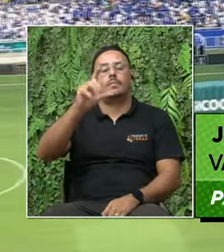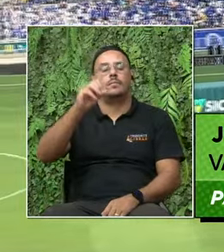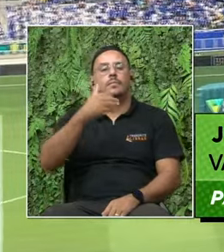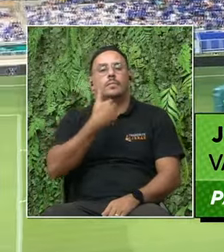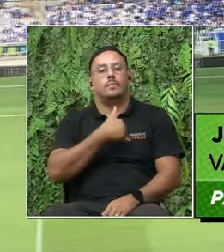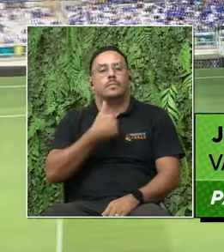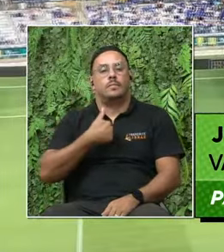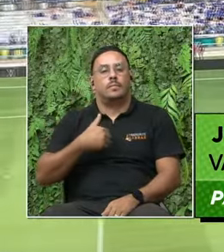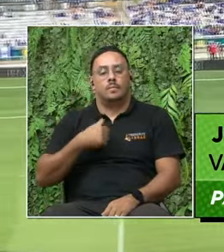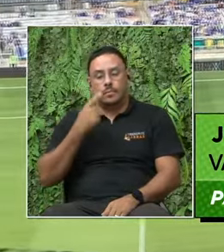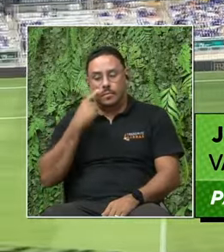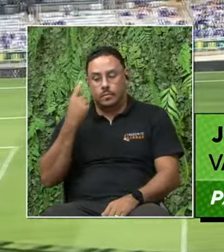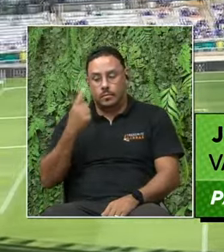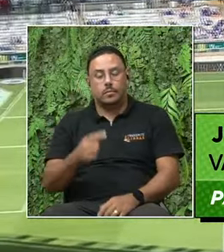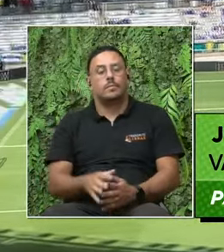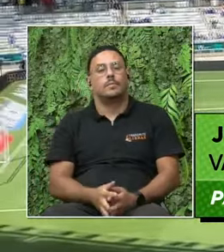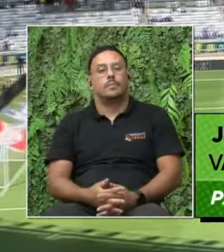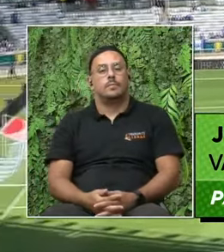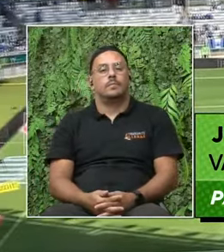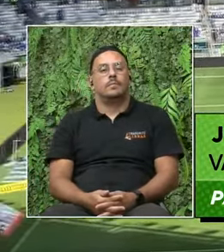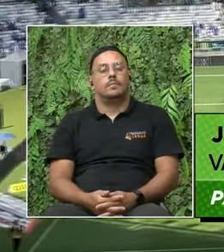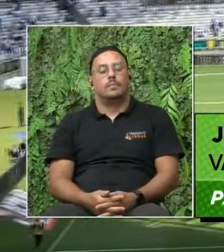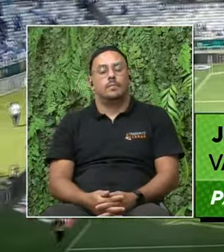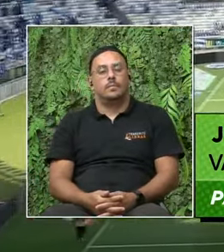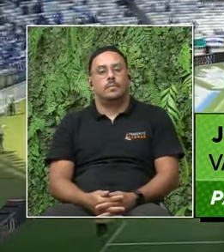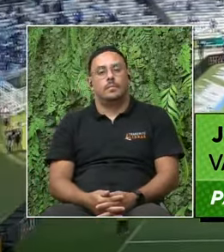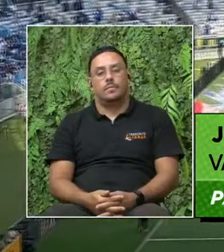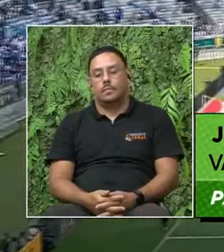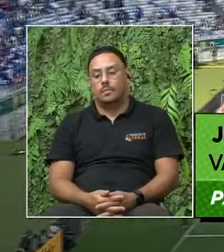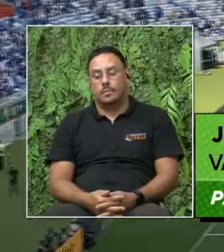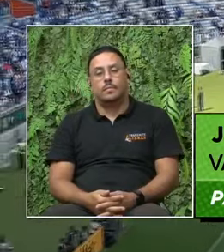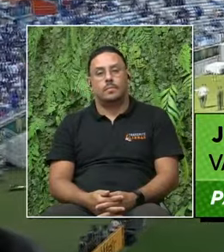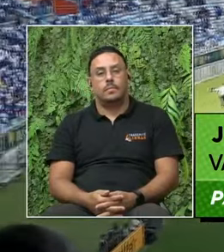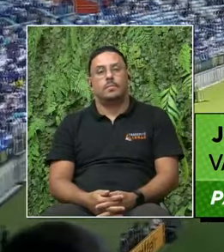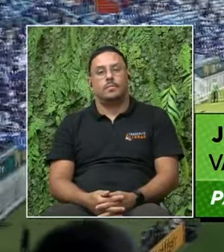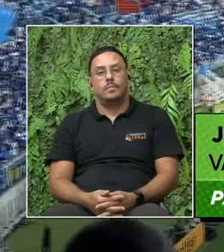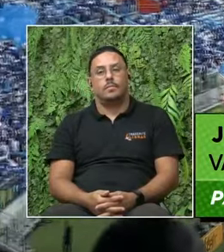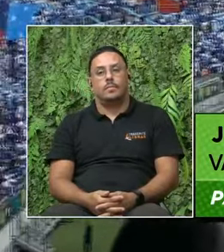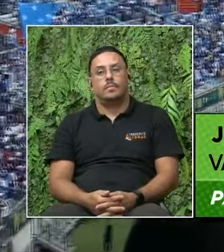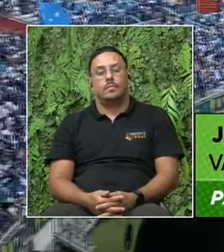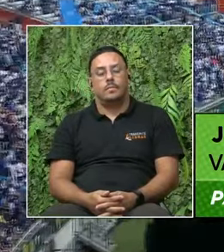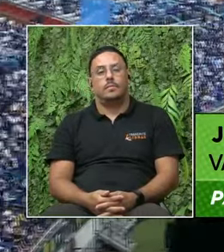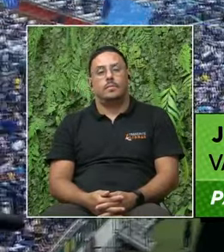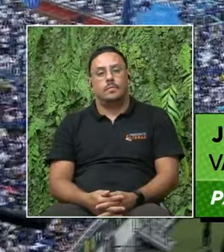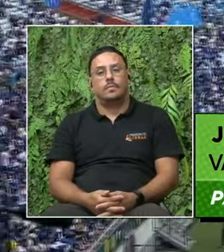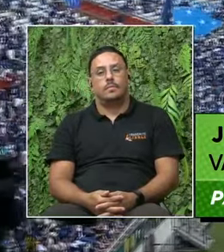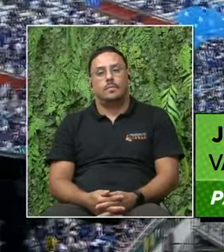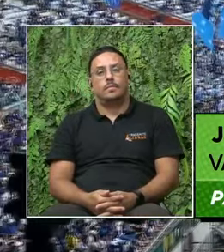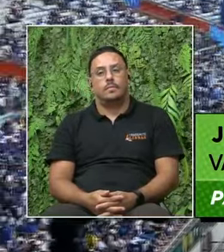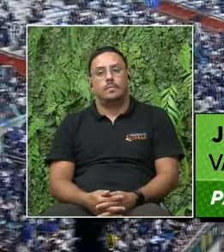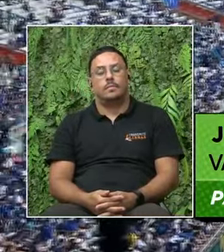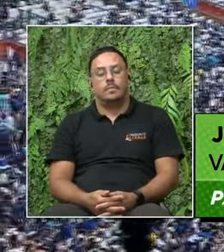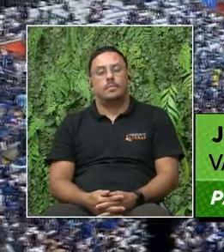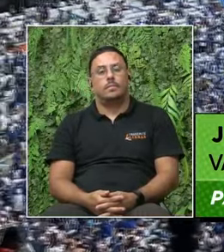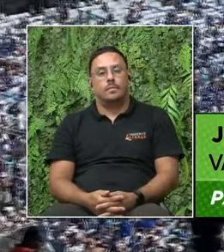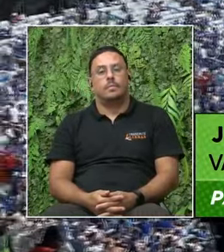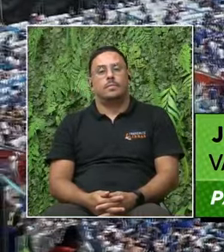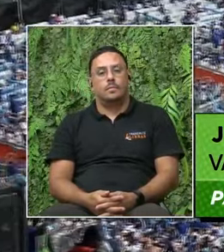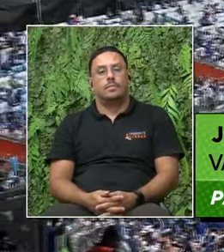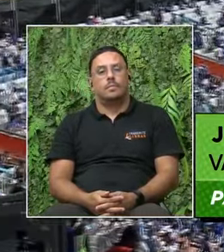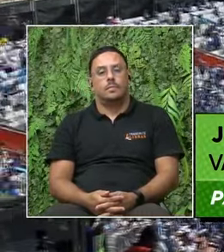Atlético Gal galo galo Gal